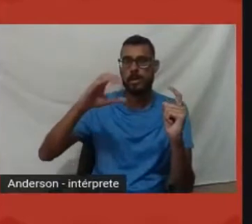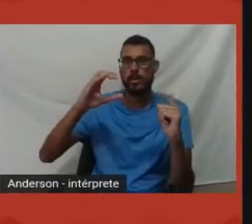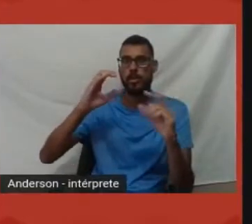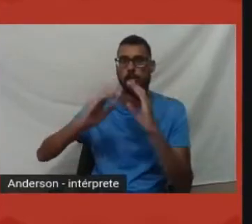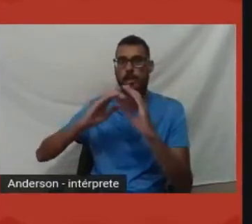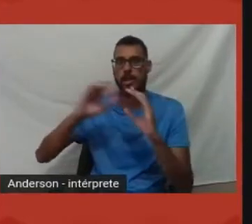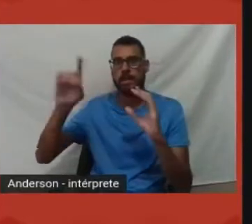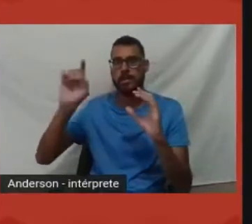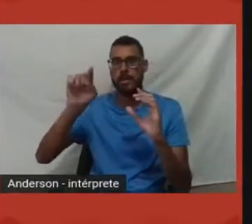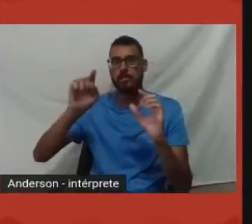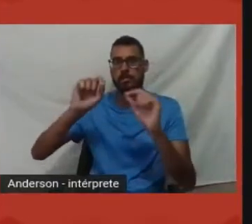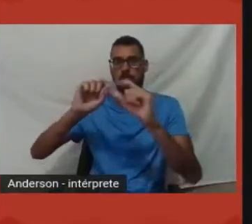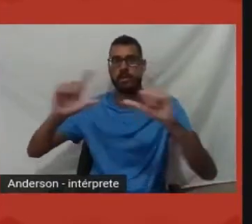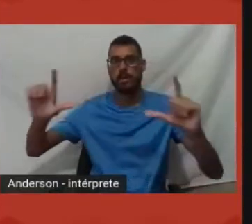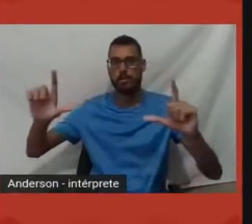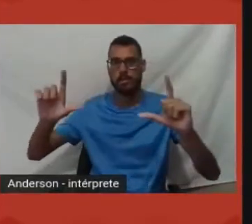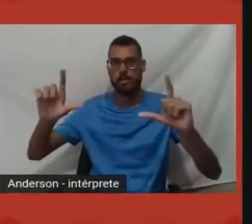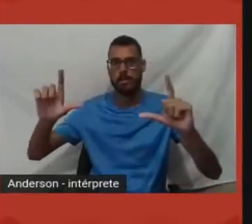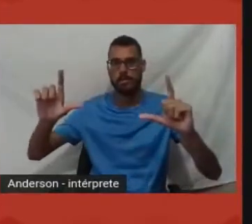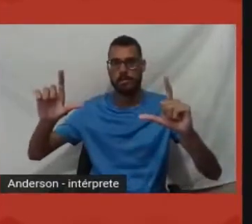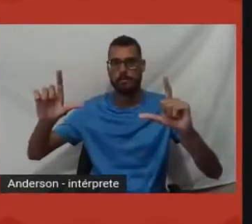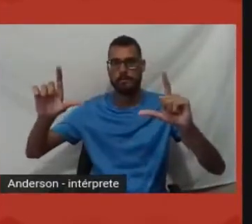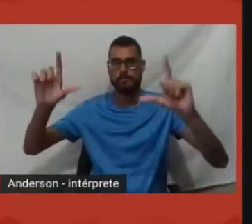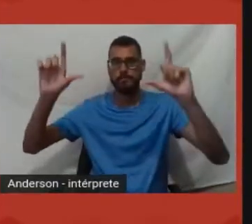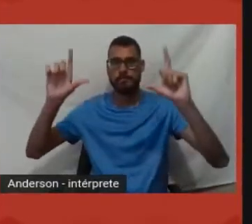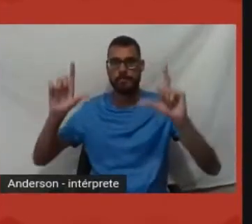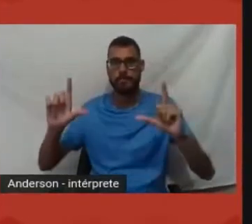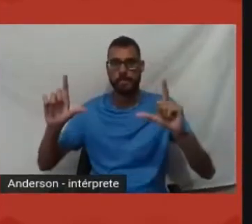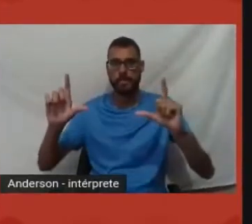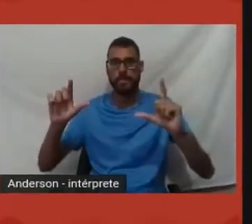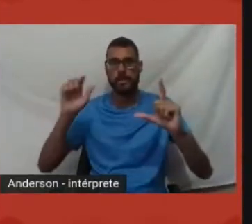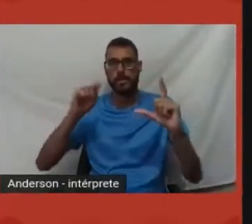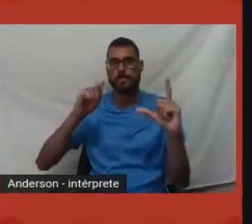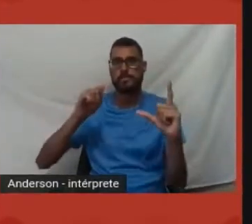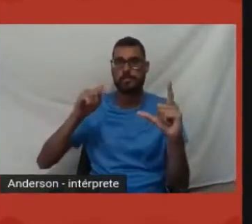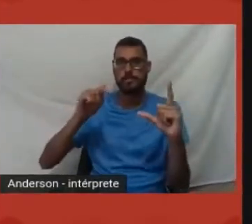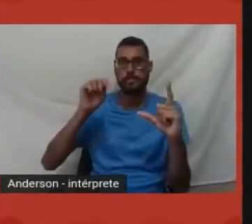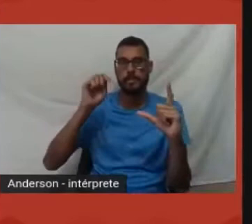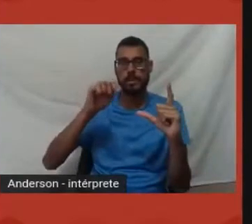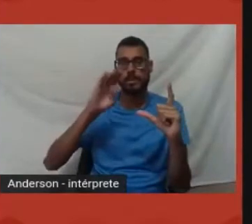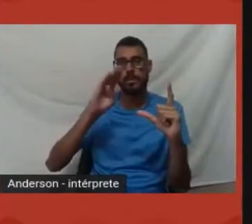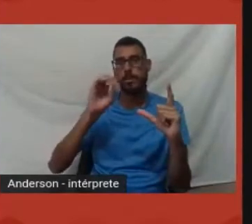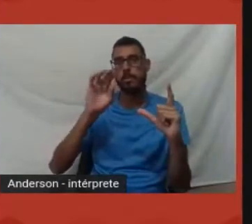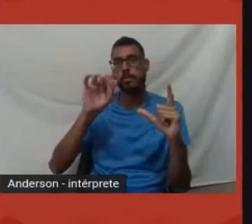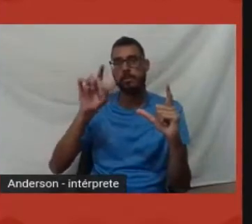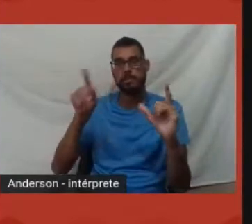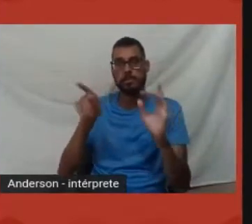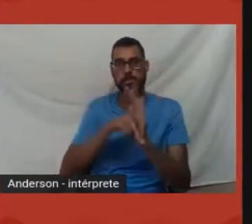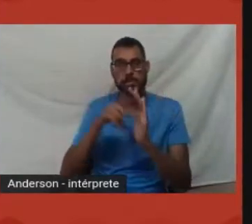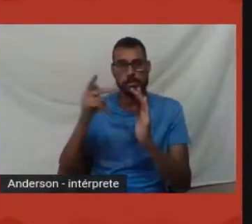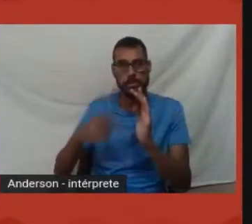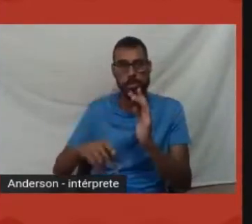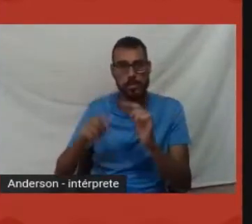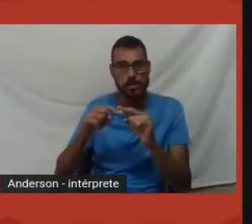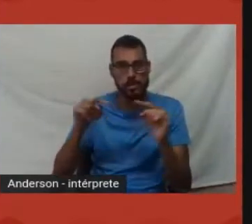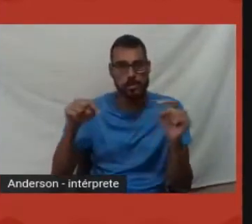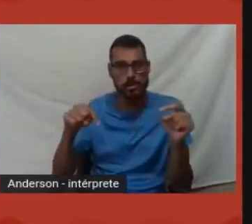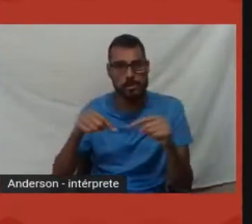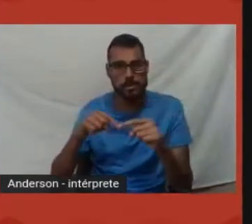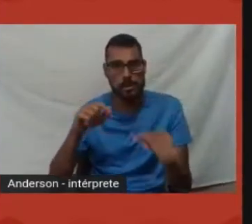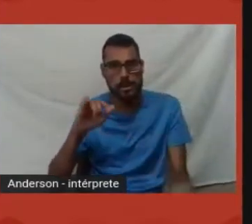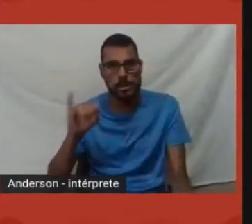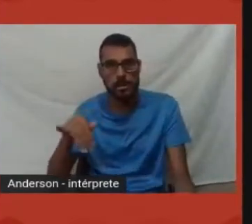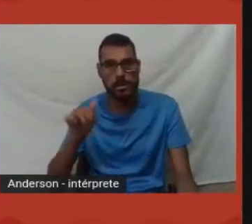abrir? Isso, você vai abrir um Jam ali, que é o Jamboard desta sala. E todo mundo que está conectado